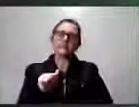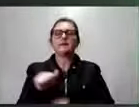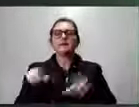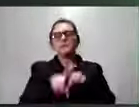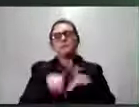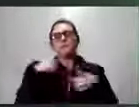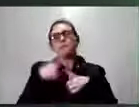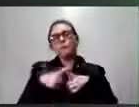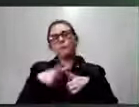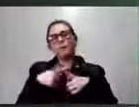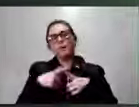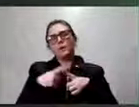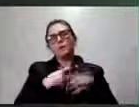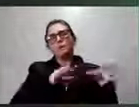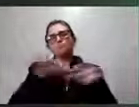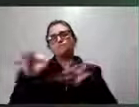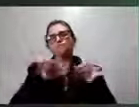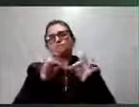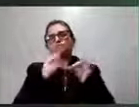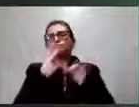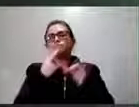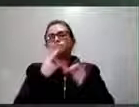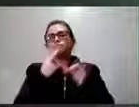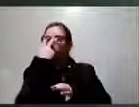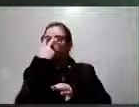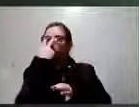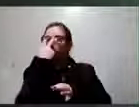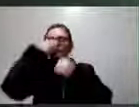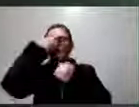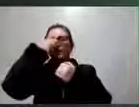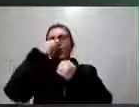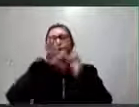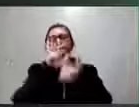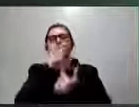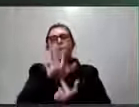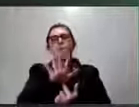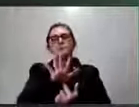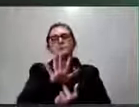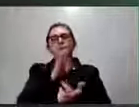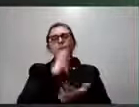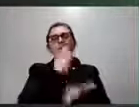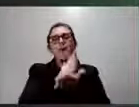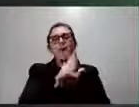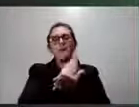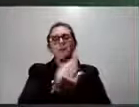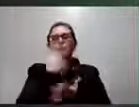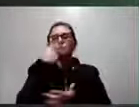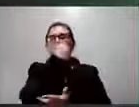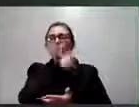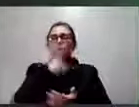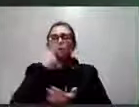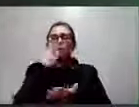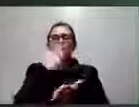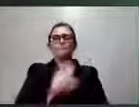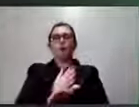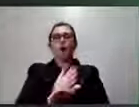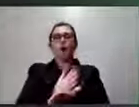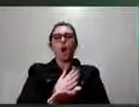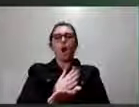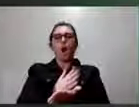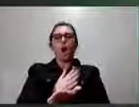porque o manejo de vias respiratórias representa uma imobilização da boca e da articulação temporomandibular com um